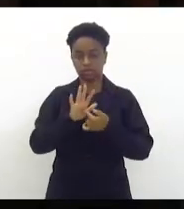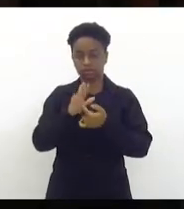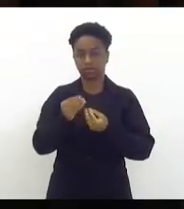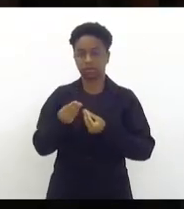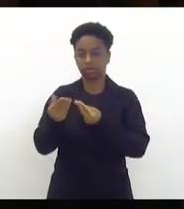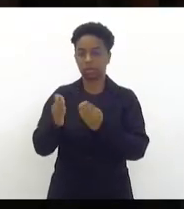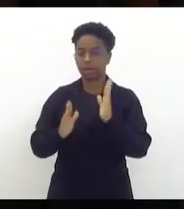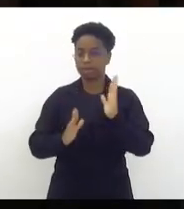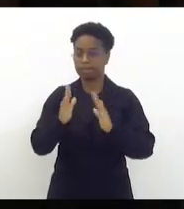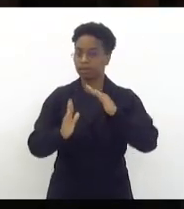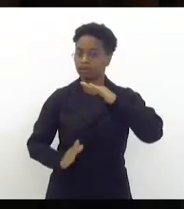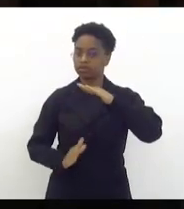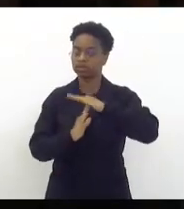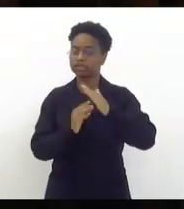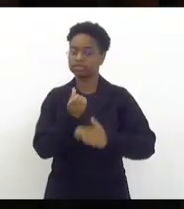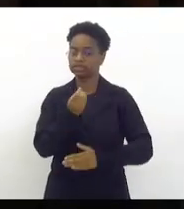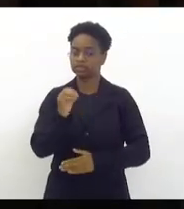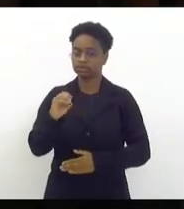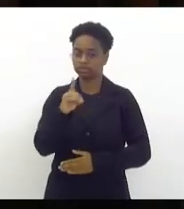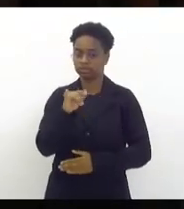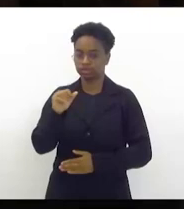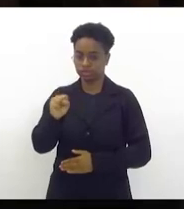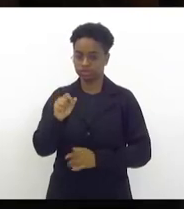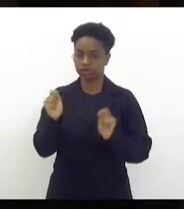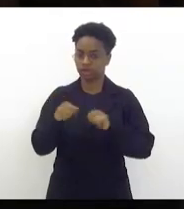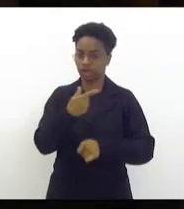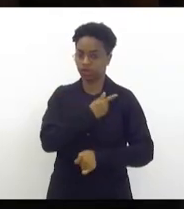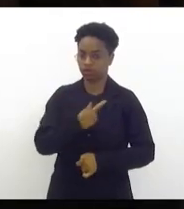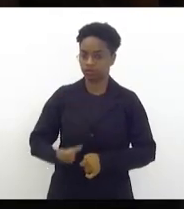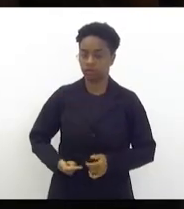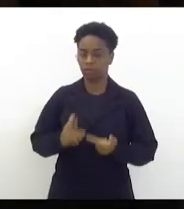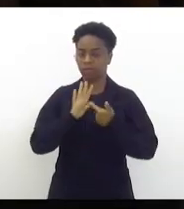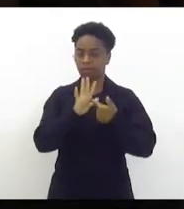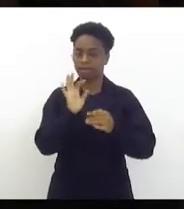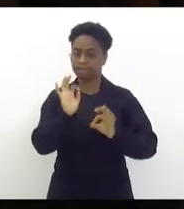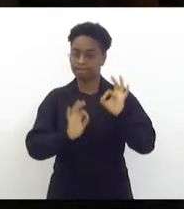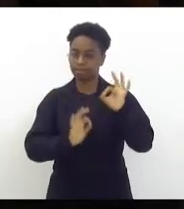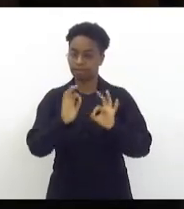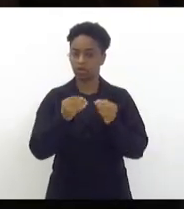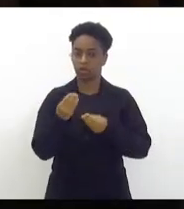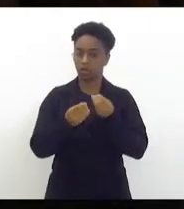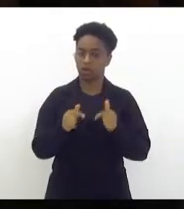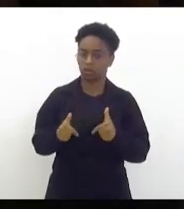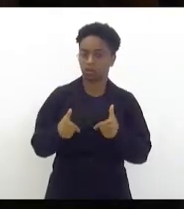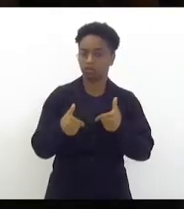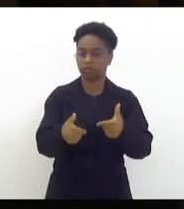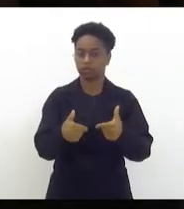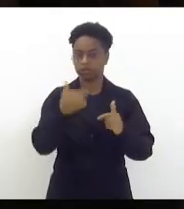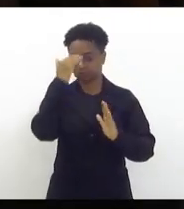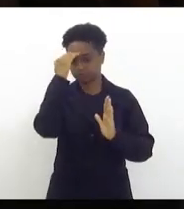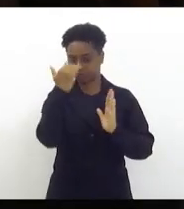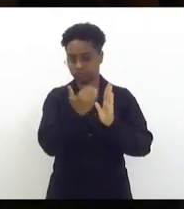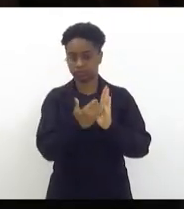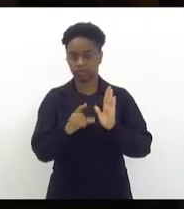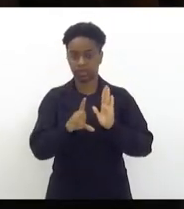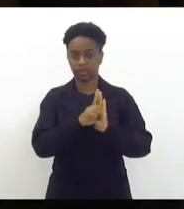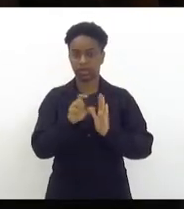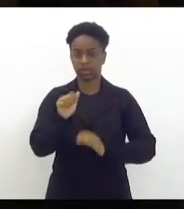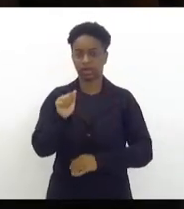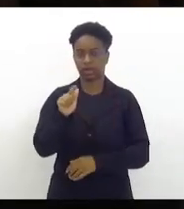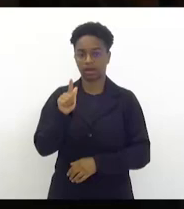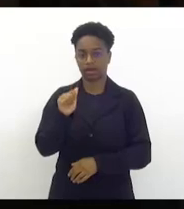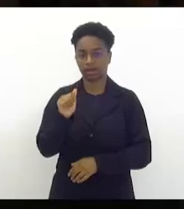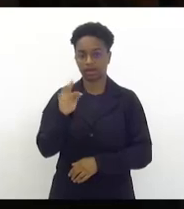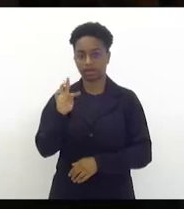dias para que o governo do Estado apresente um plano de execução da Lei Ágata no Estado do Rio de